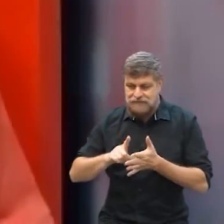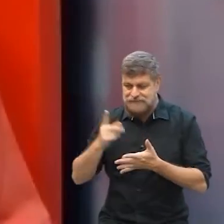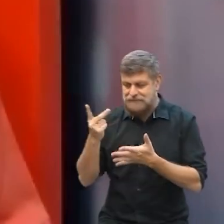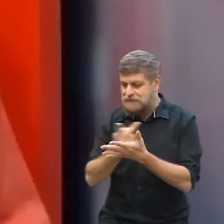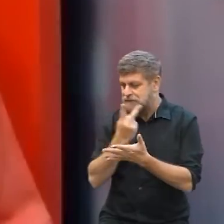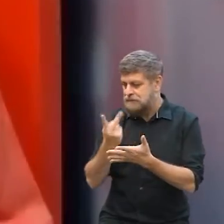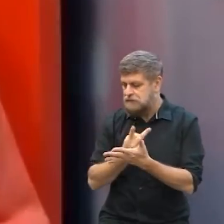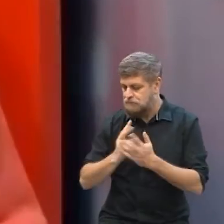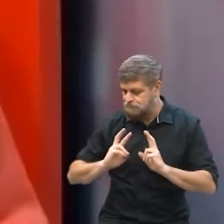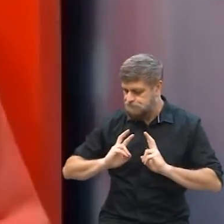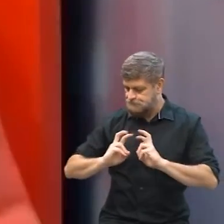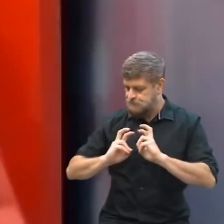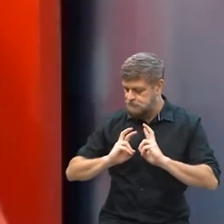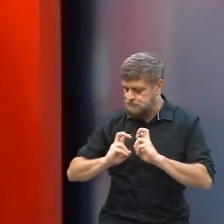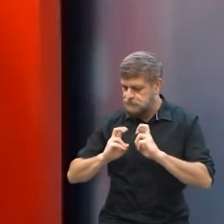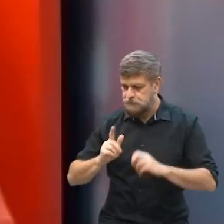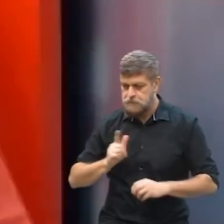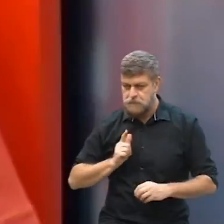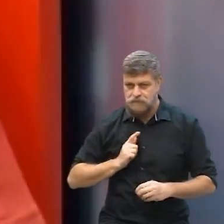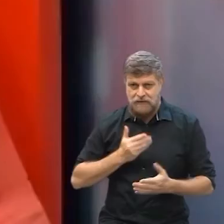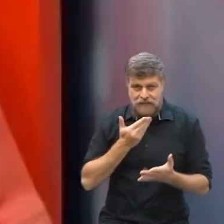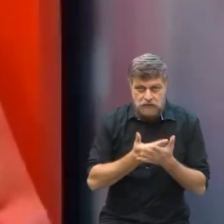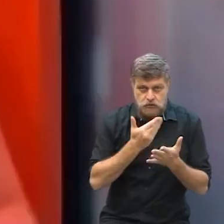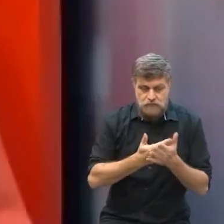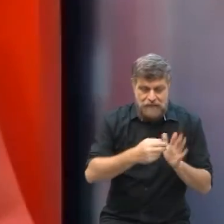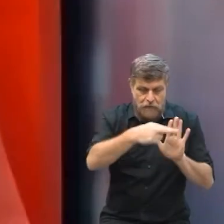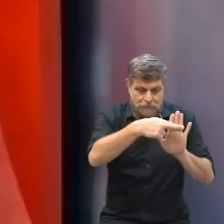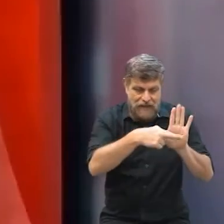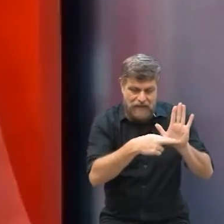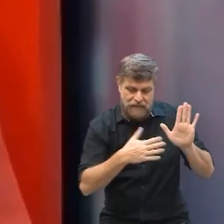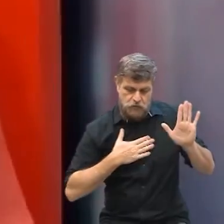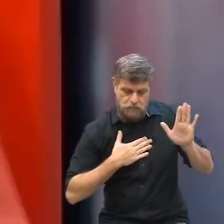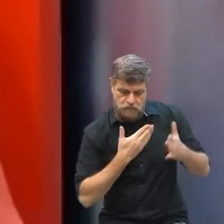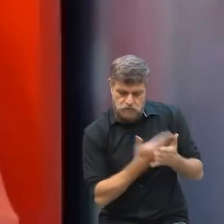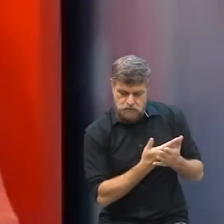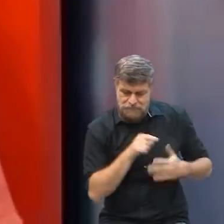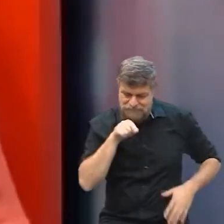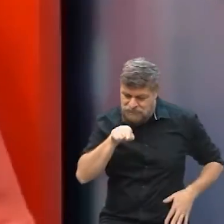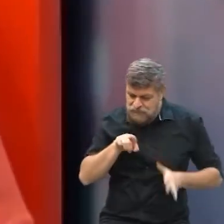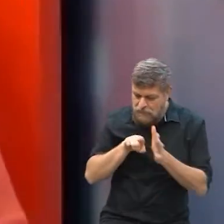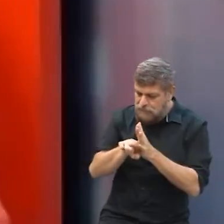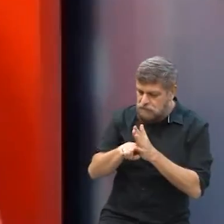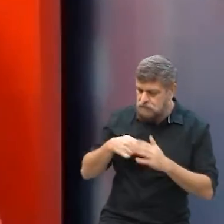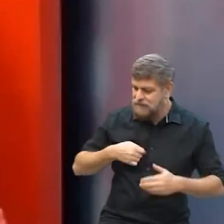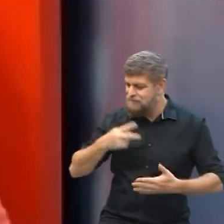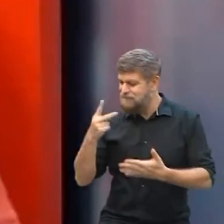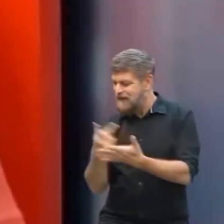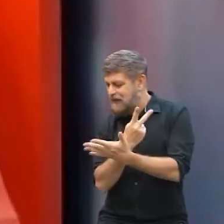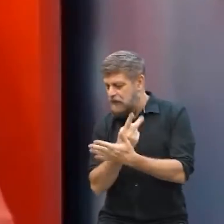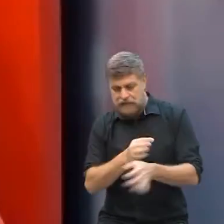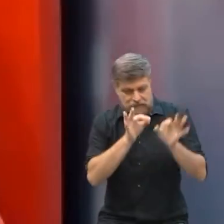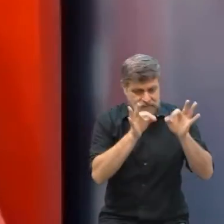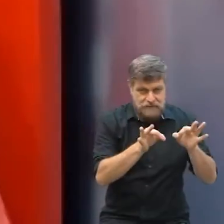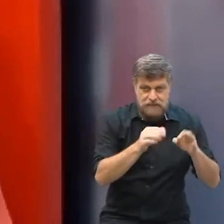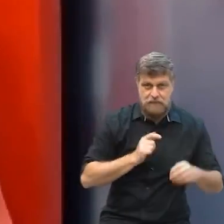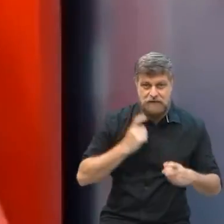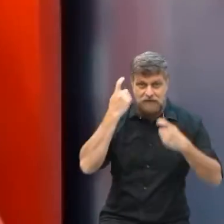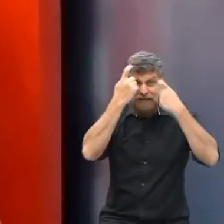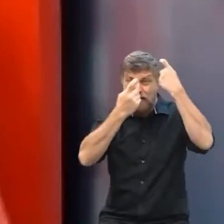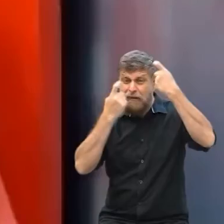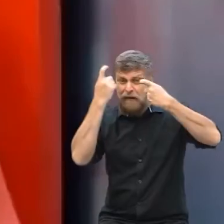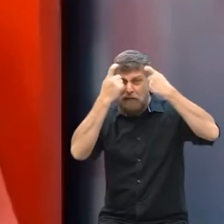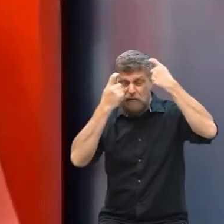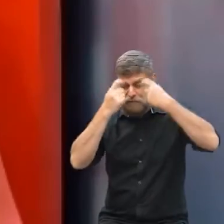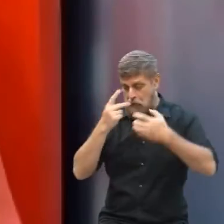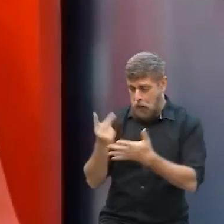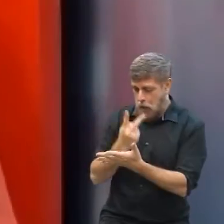erros, tentar montar um roteiro de estudo. Então, faz a questão, verifica se errou, se acertou, mas não fica